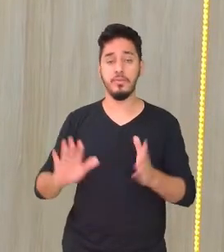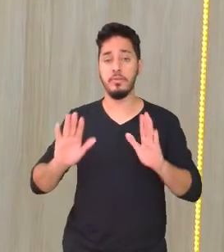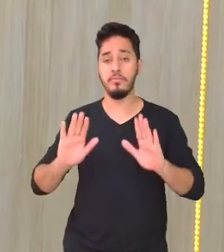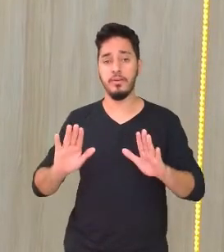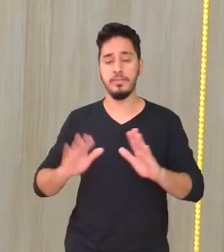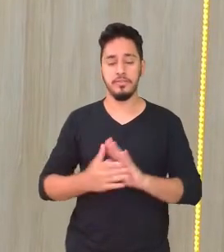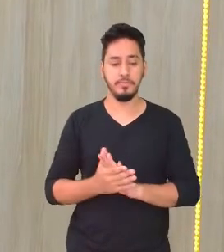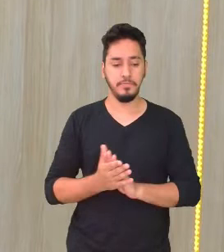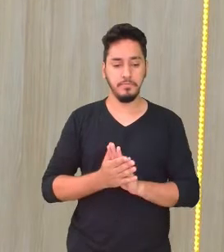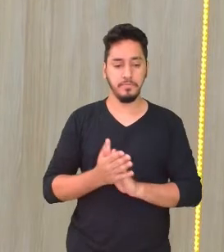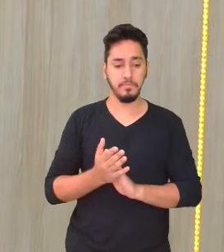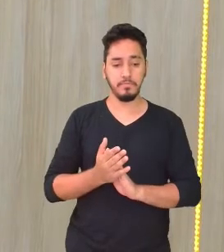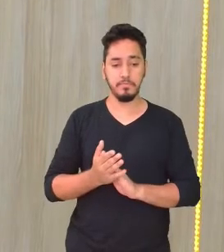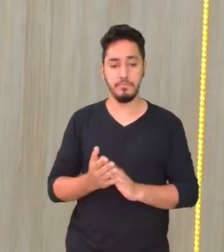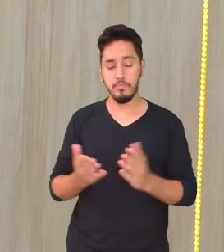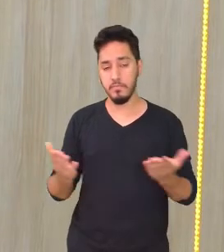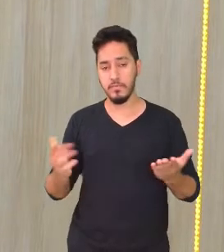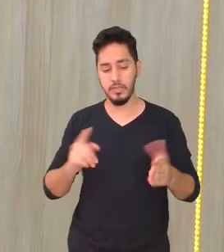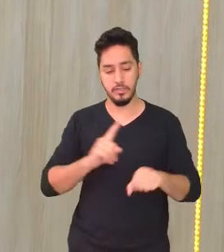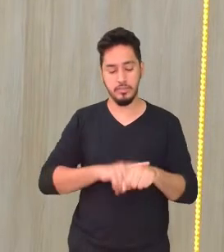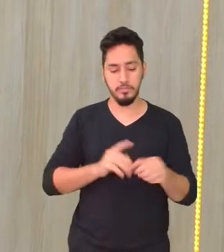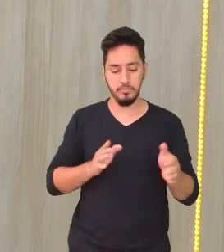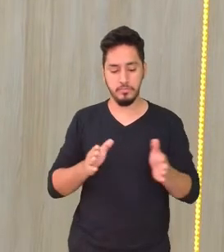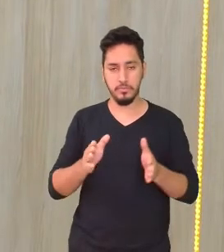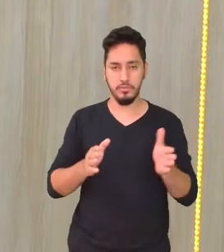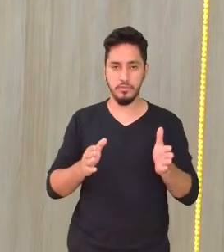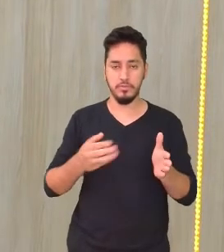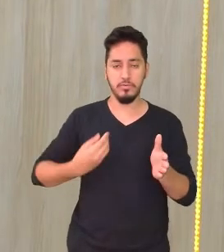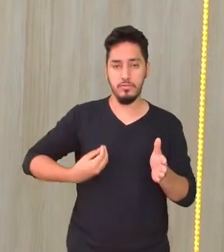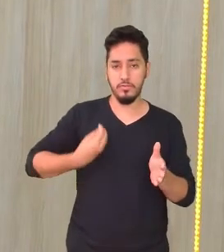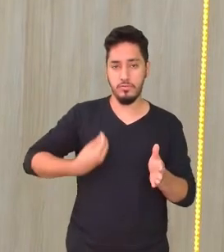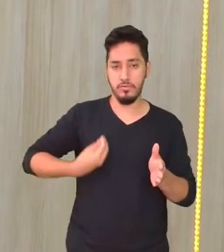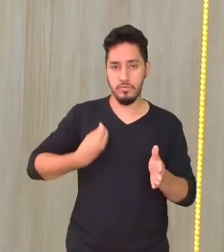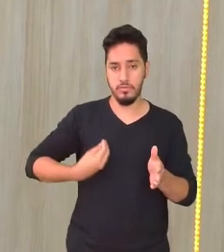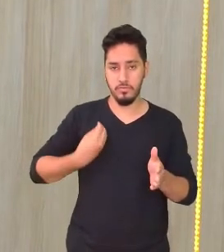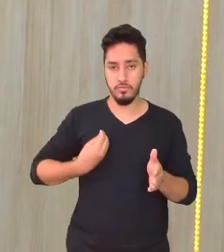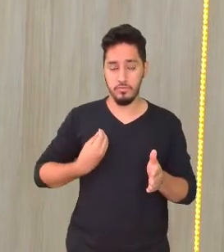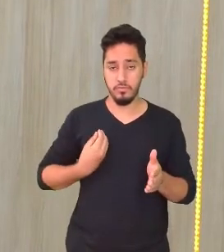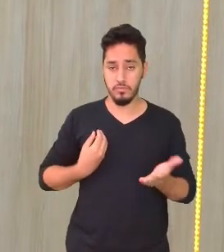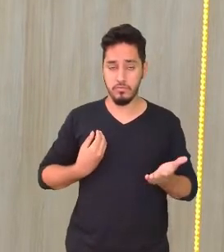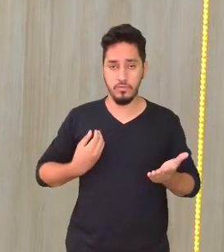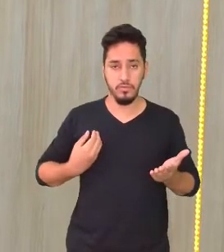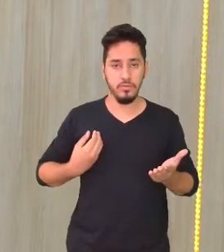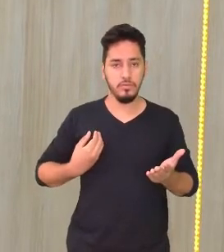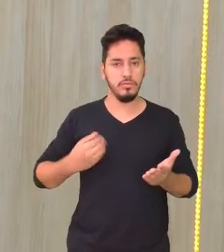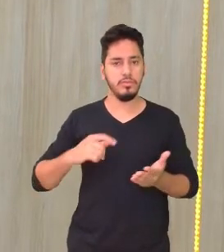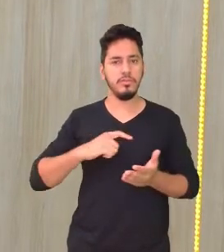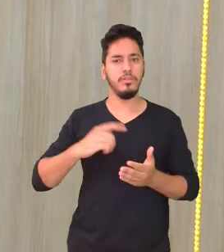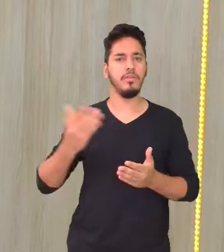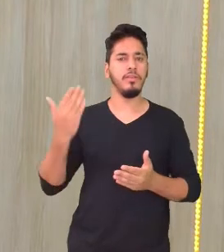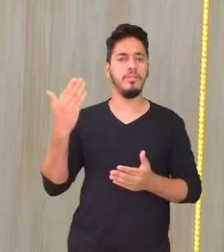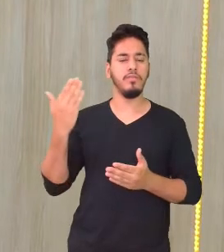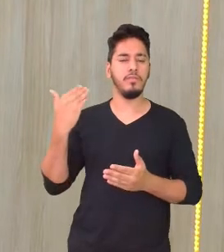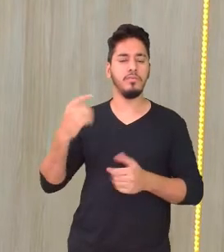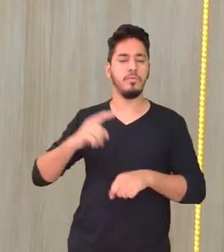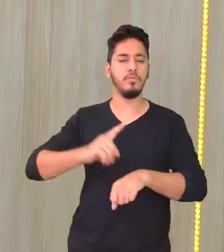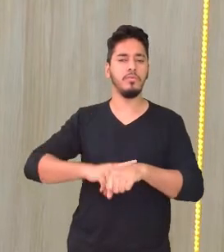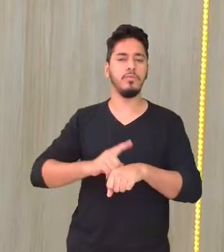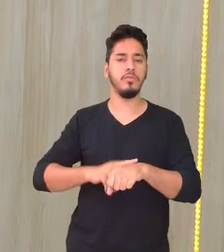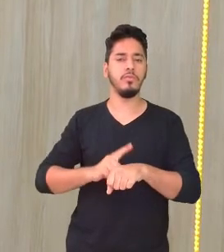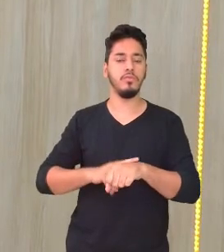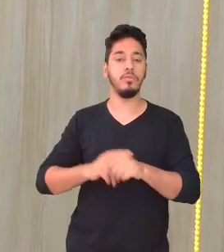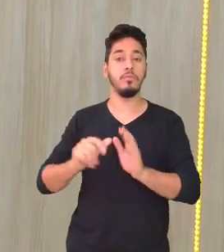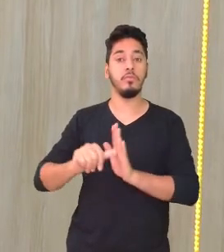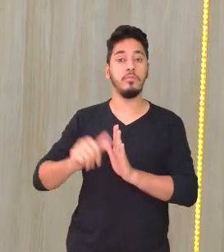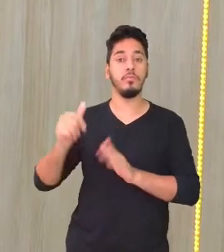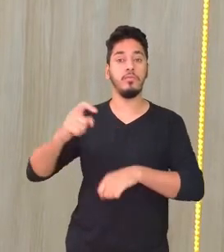mas, assim, nesse período que a gente está vivendo, né, nós passamos pelo período, né, do